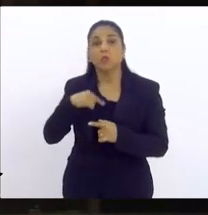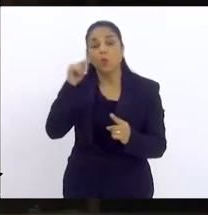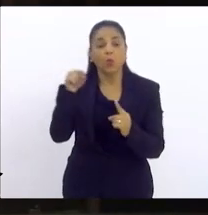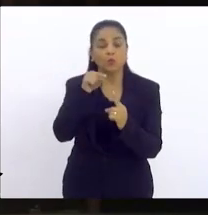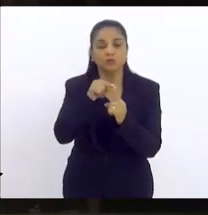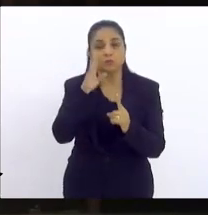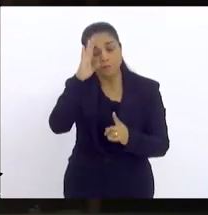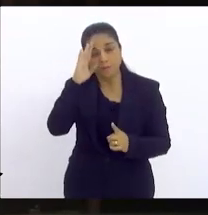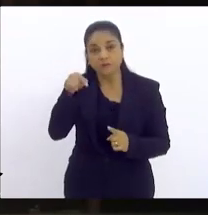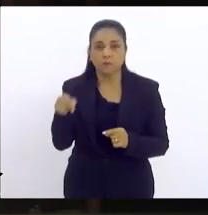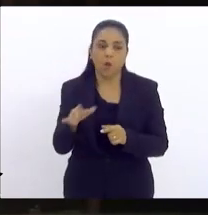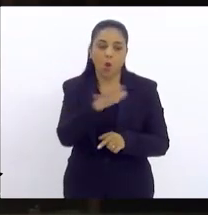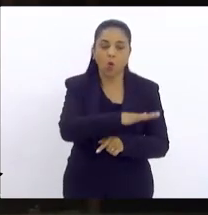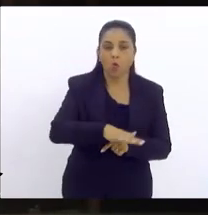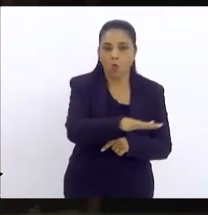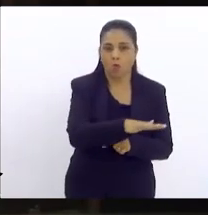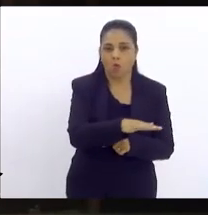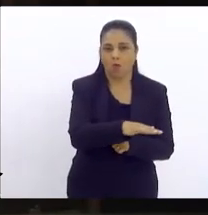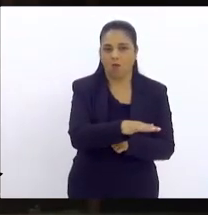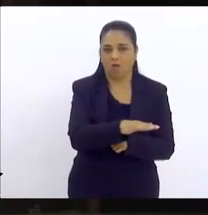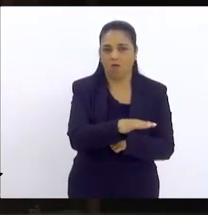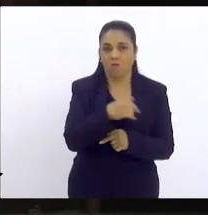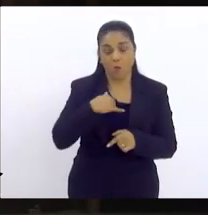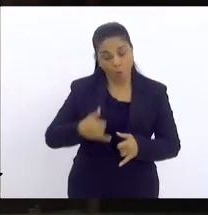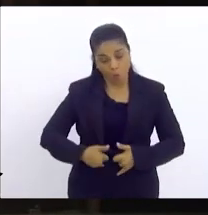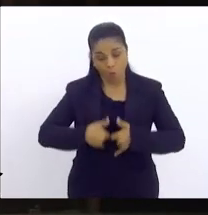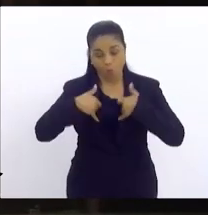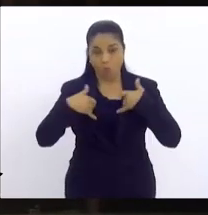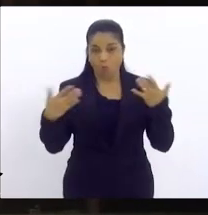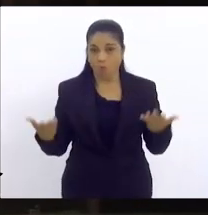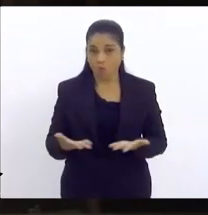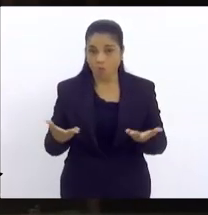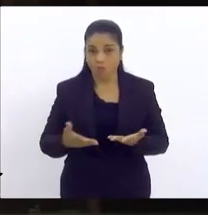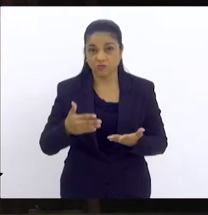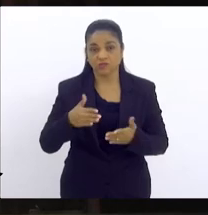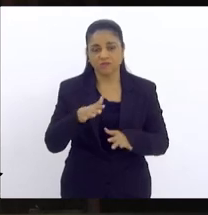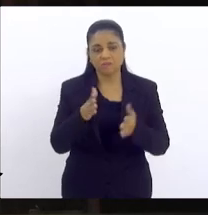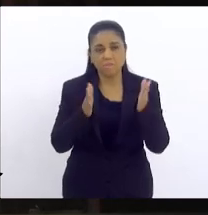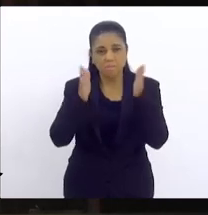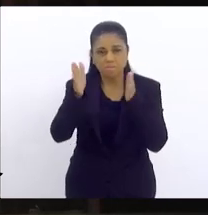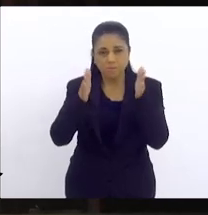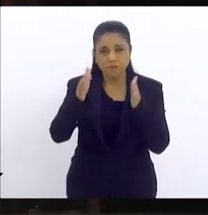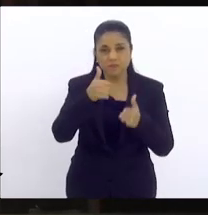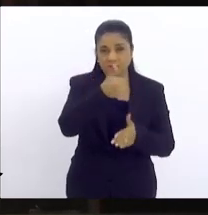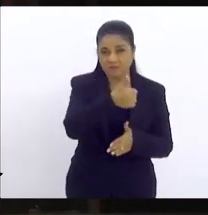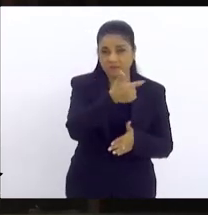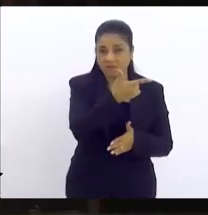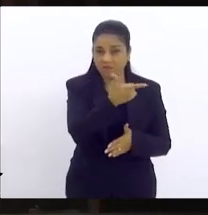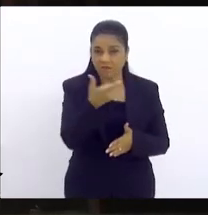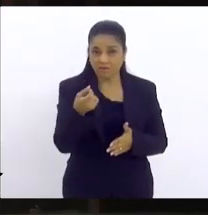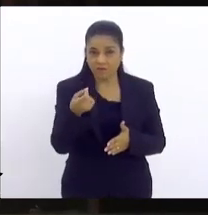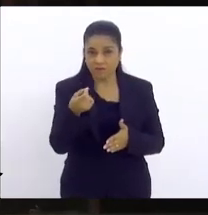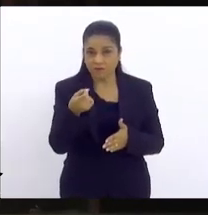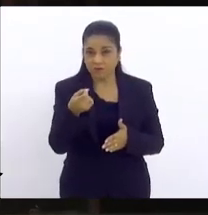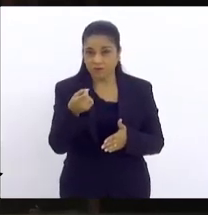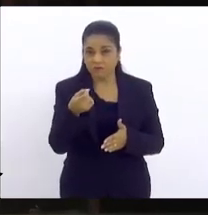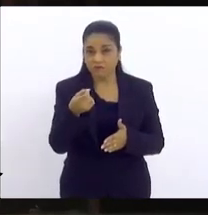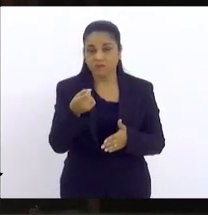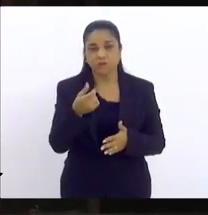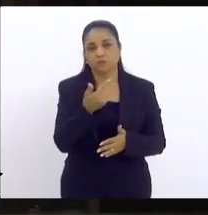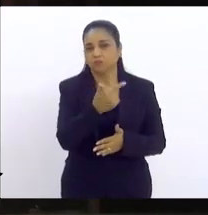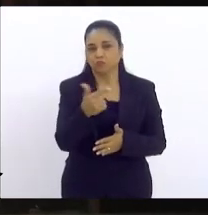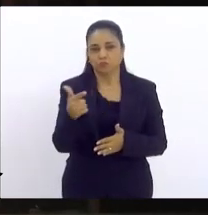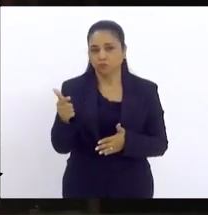eu me orgulho aqui em dizer é que nesse período de 120 dias nós não tivemos nenhum policial ferido em